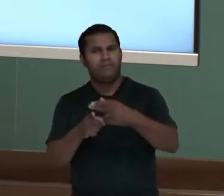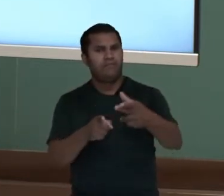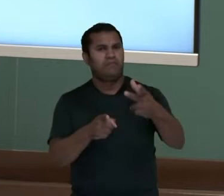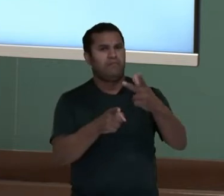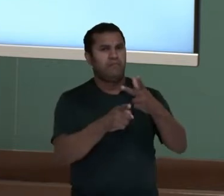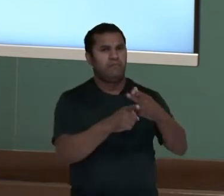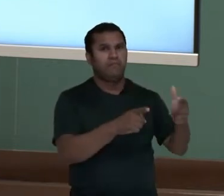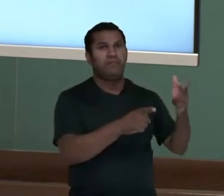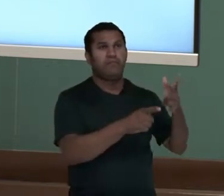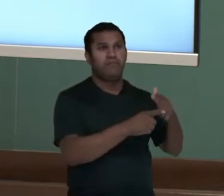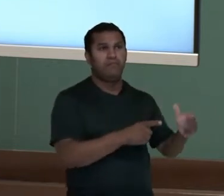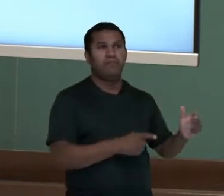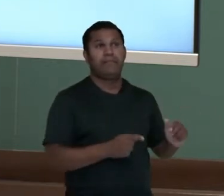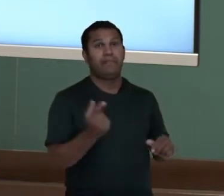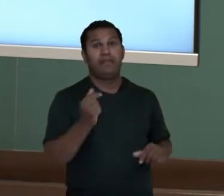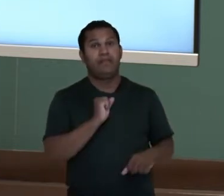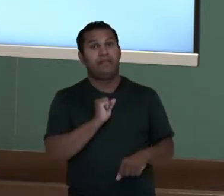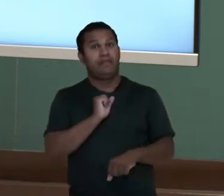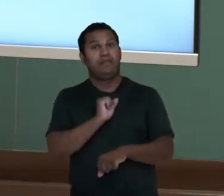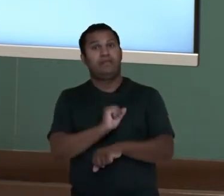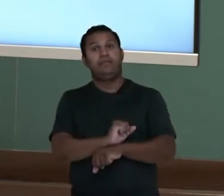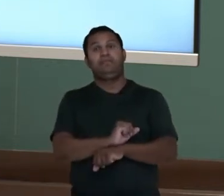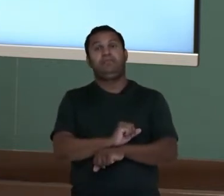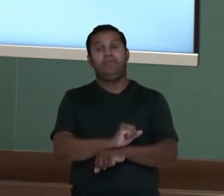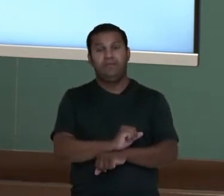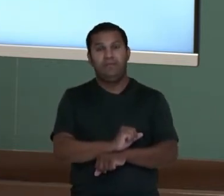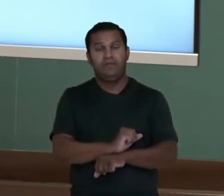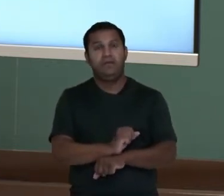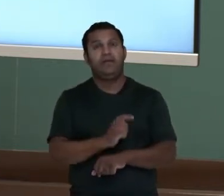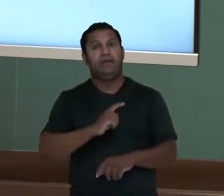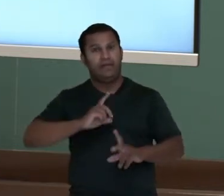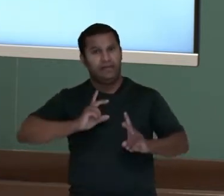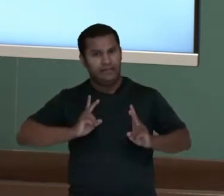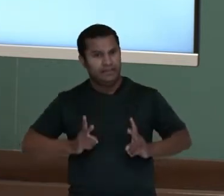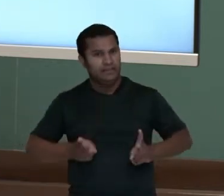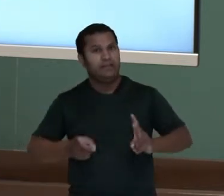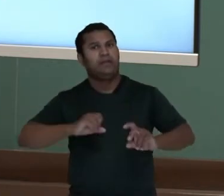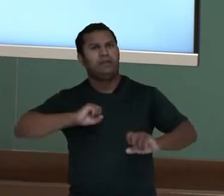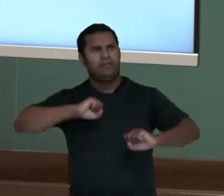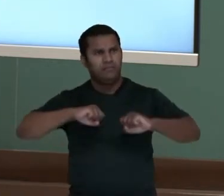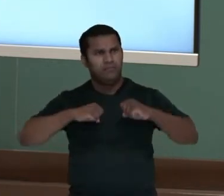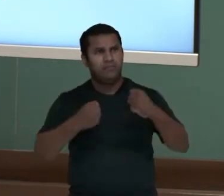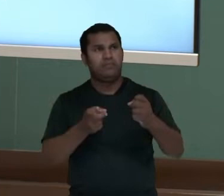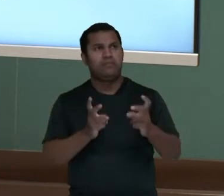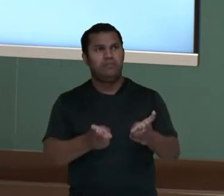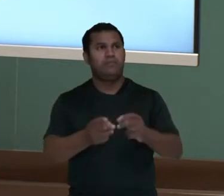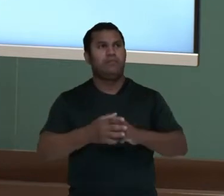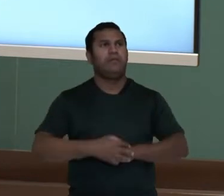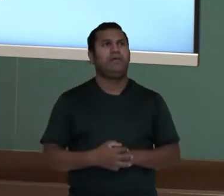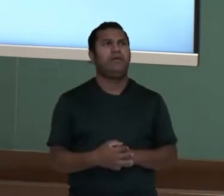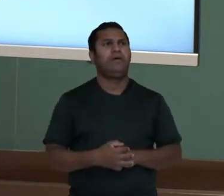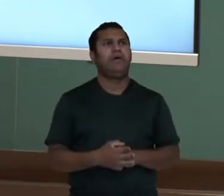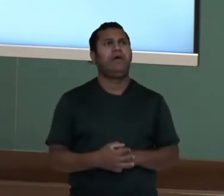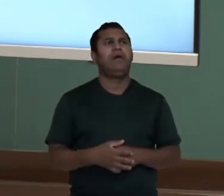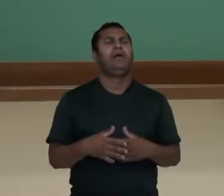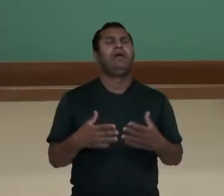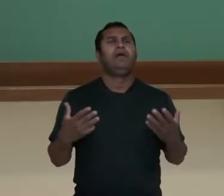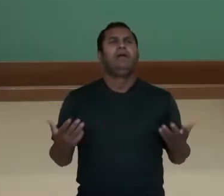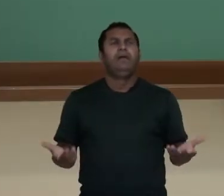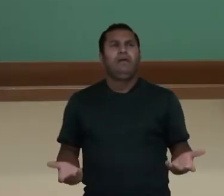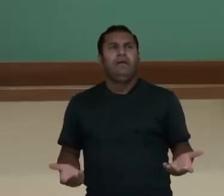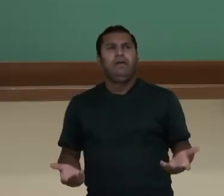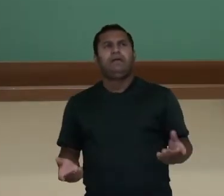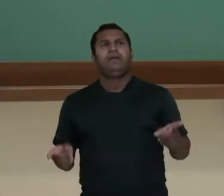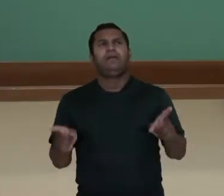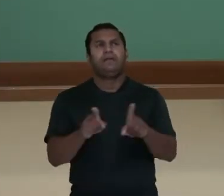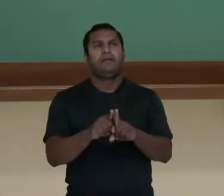né? Preparada para conquistar aí os entornos, as terras e os domínios, né? E olha só, pessoal, daí a gente